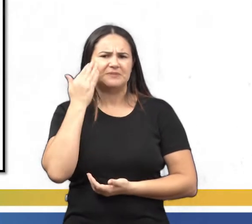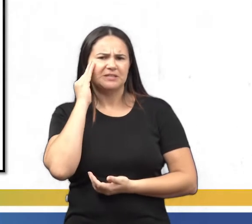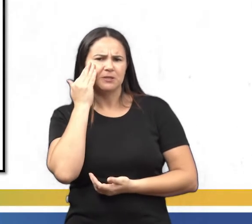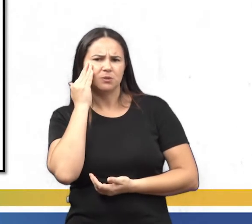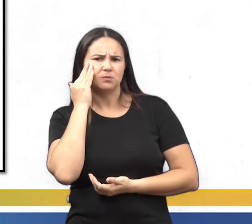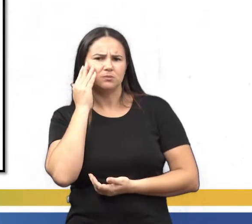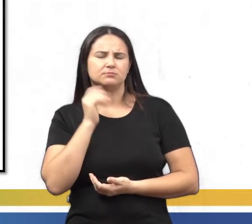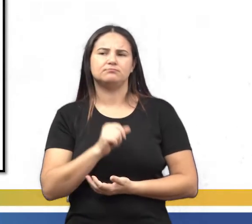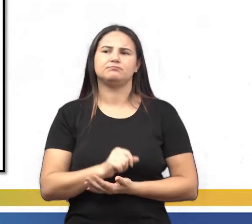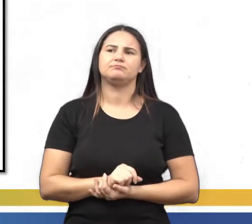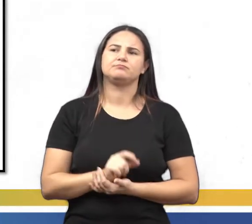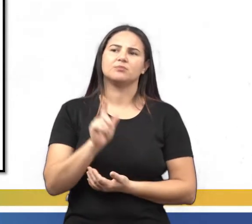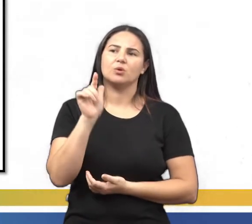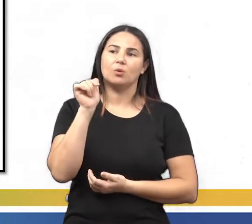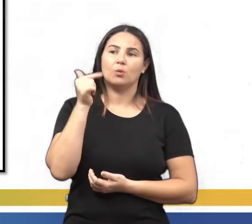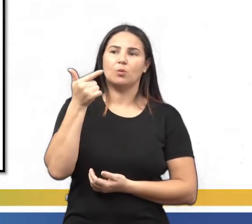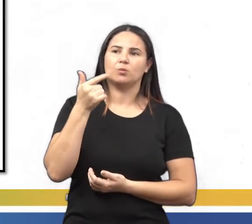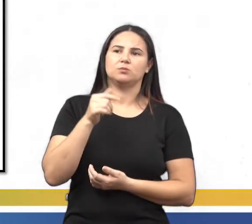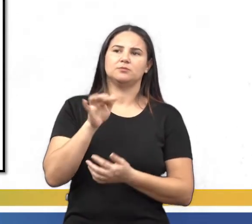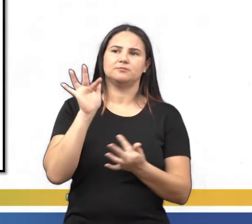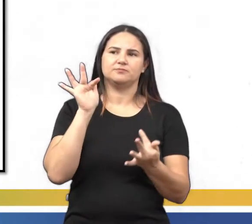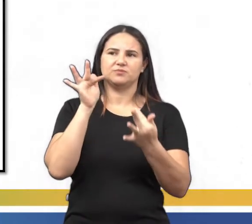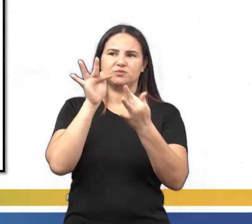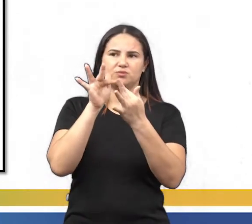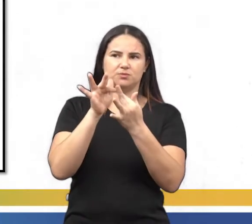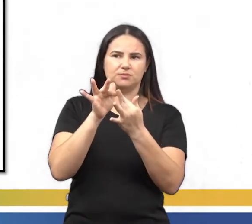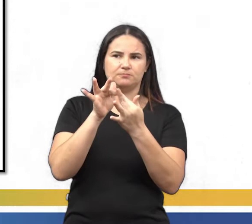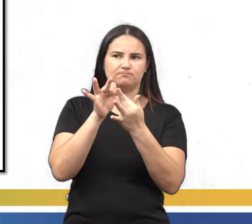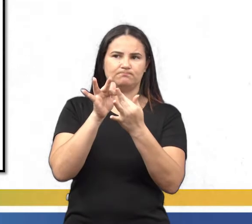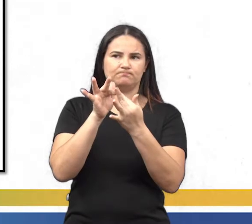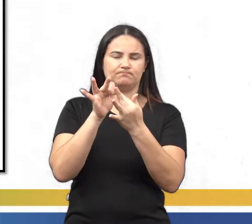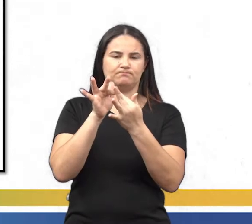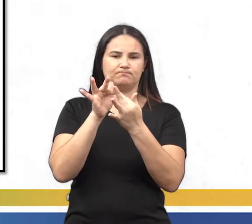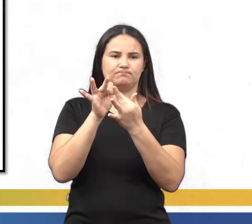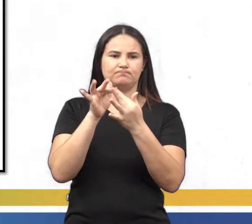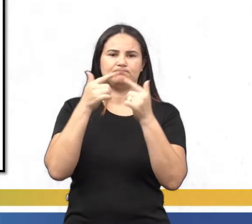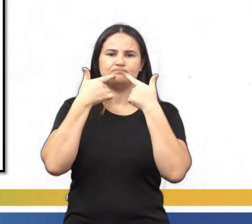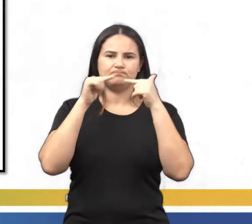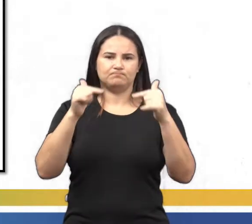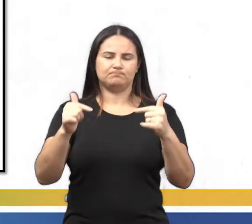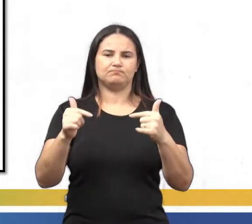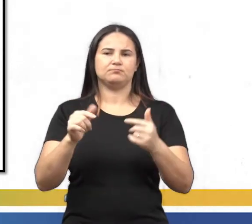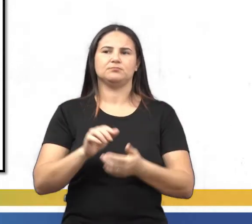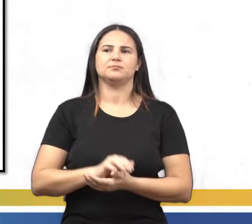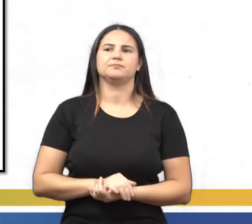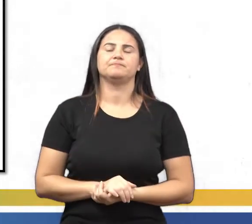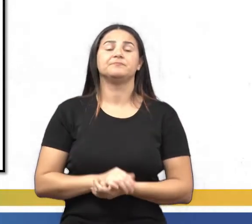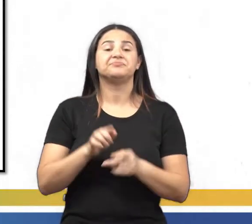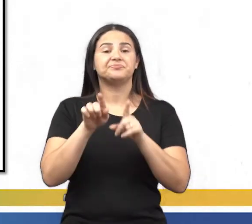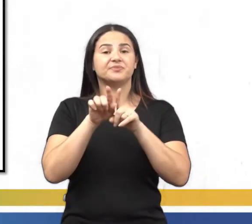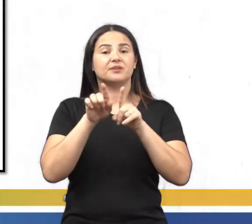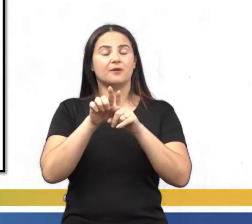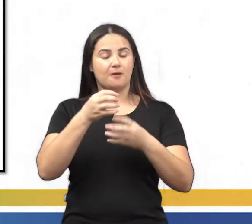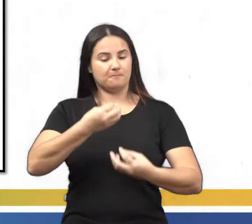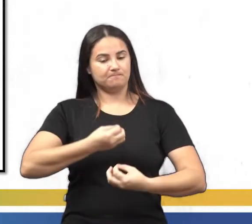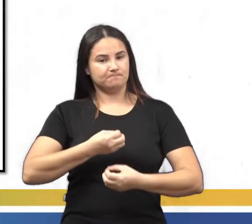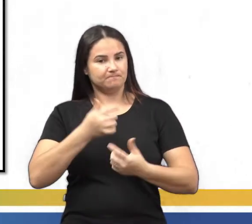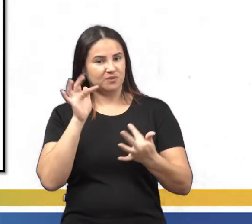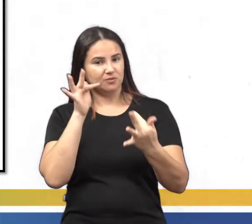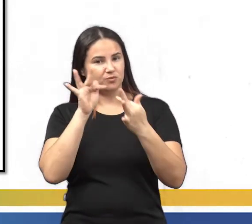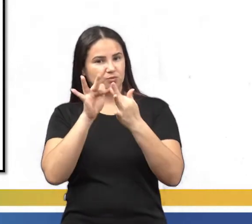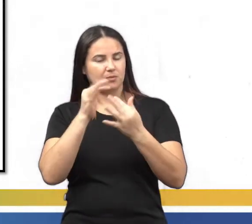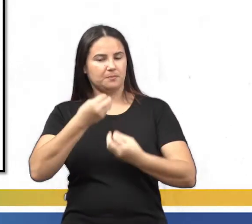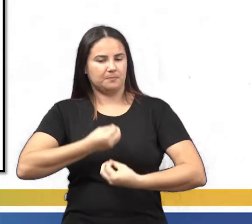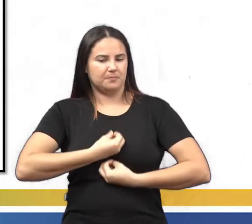Vamos a mais uma função da linguagem. Acompanhe aqui na tela, por favor. É a função poética.